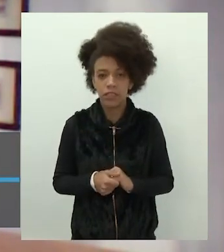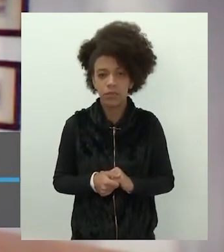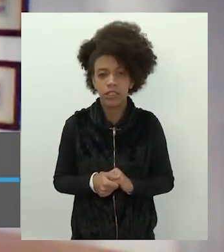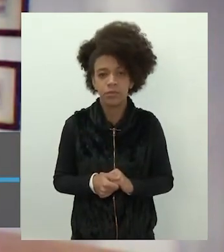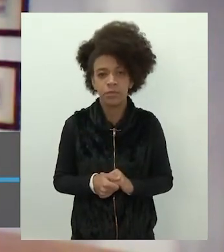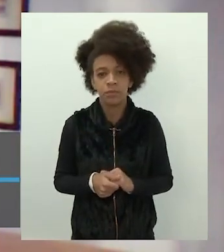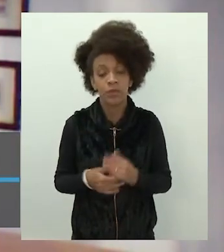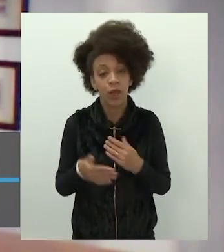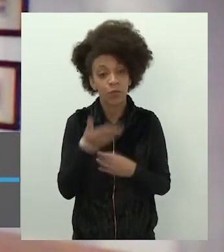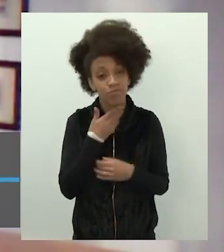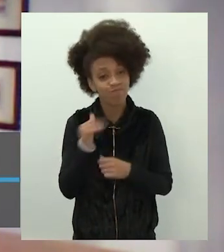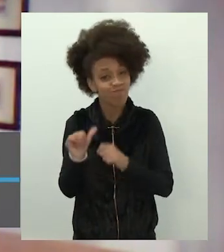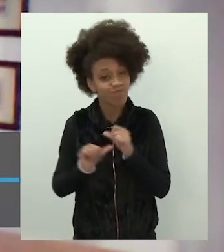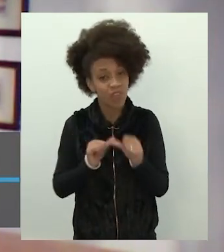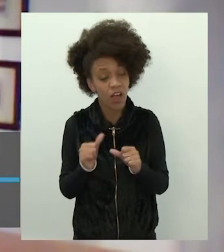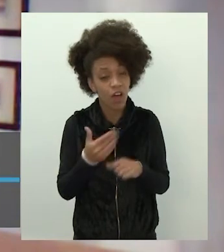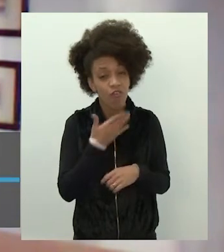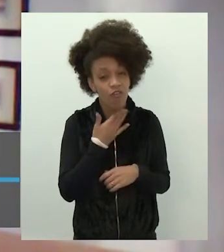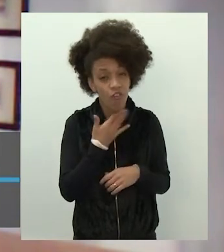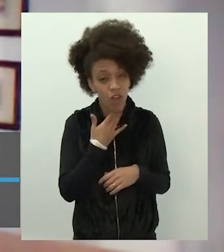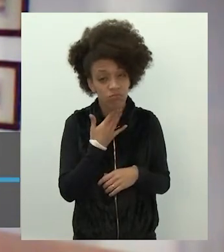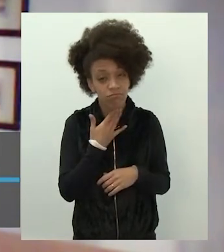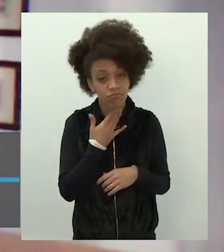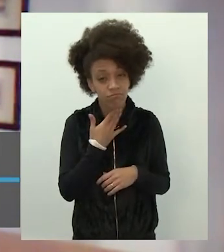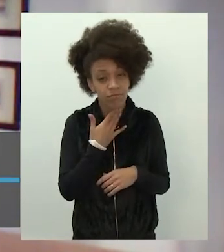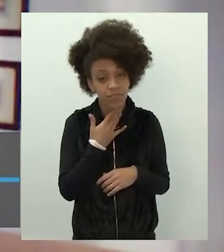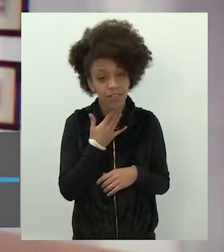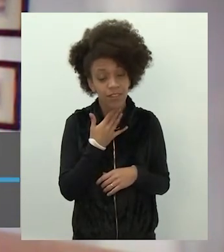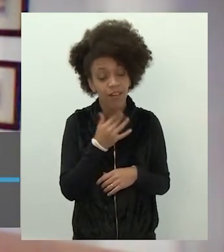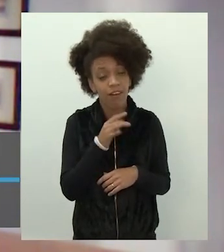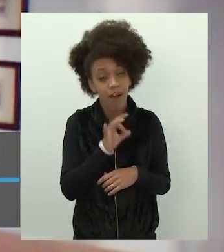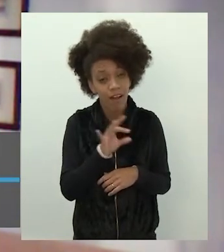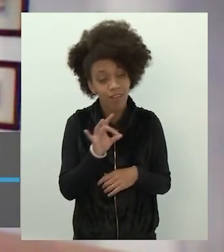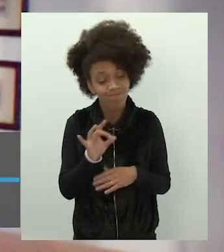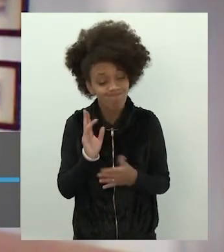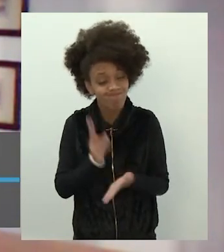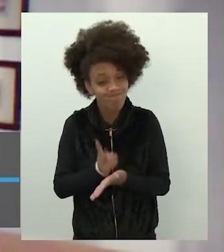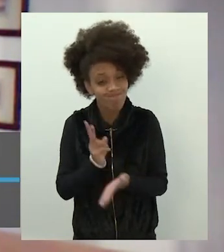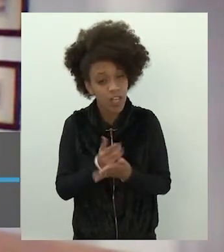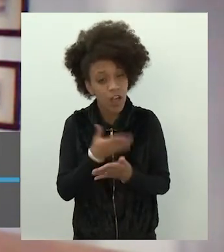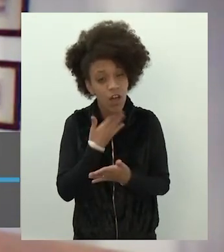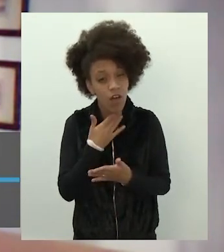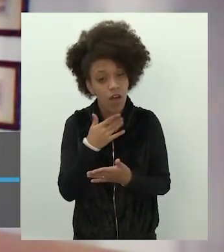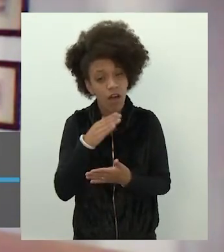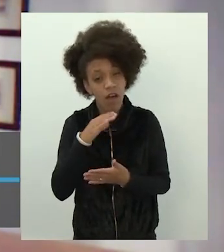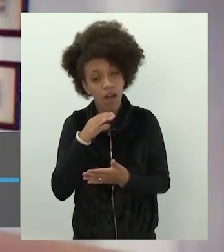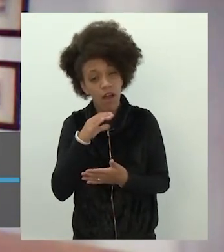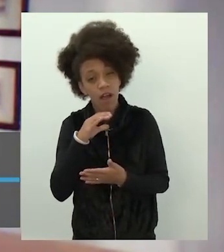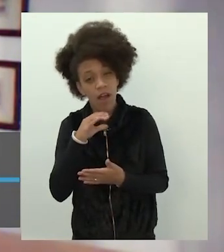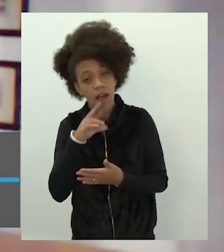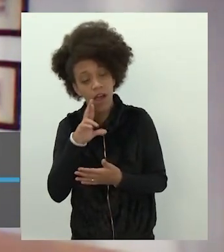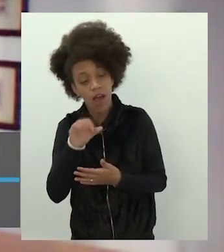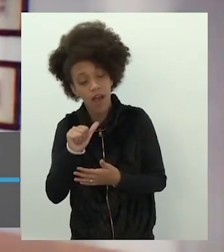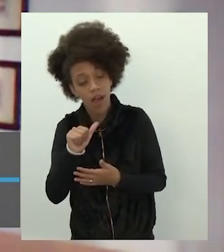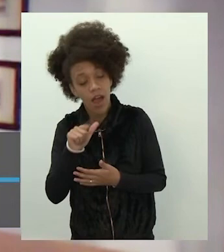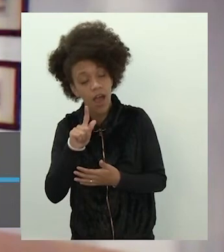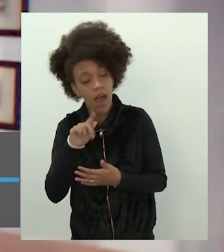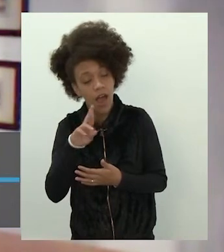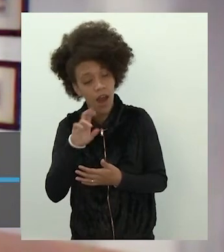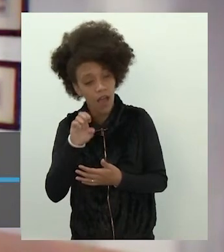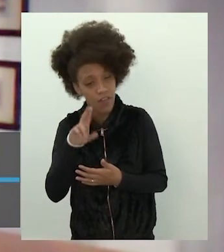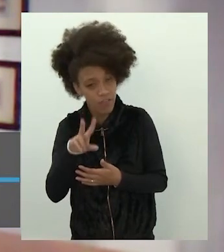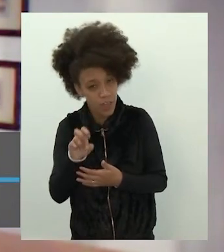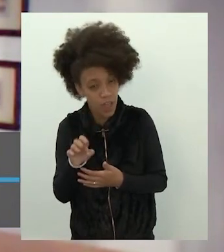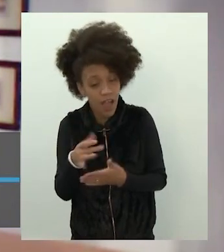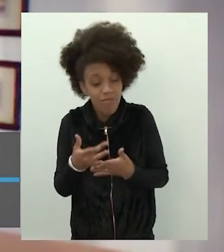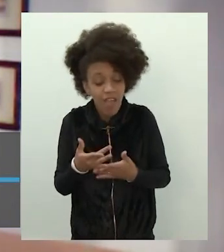fuma tem uma voz típica, cada vez mais grave, até o ponto de